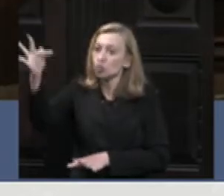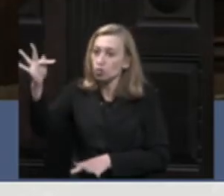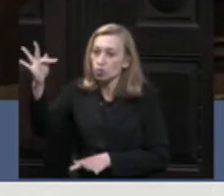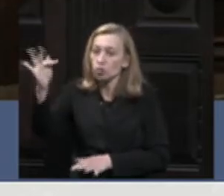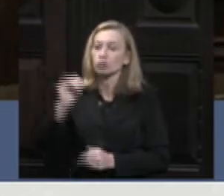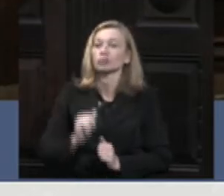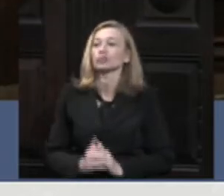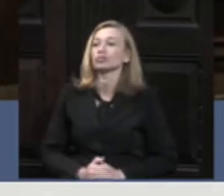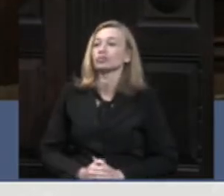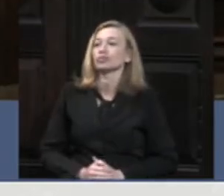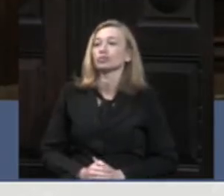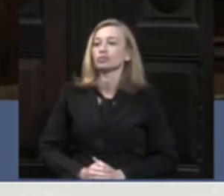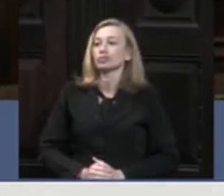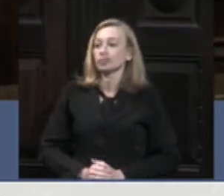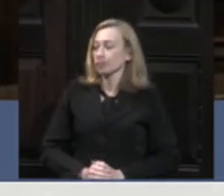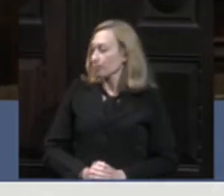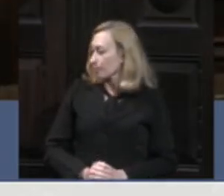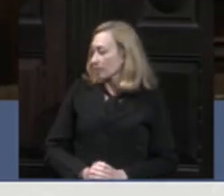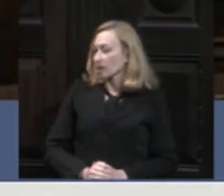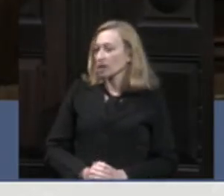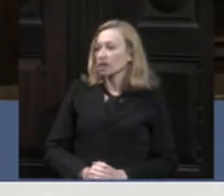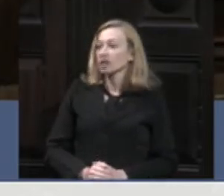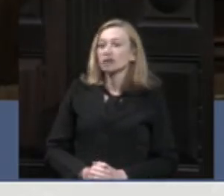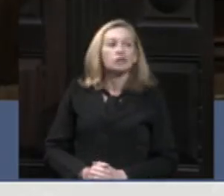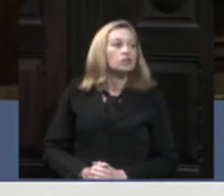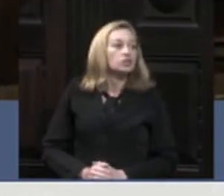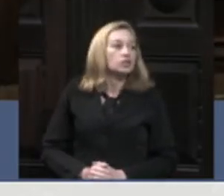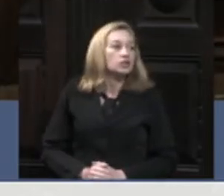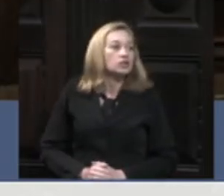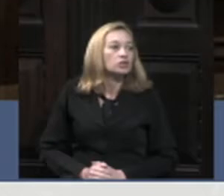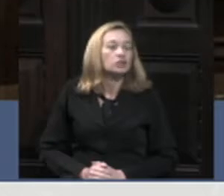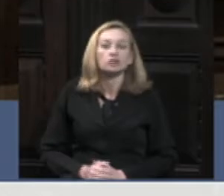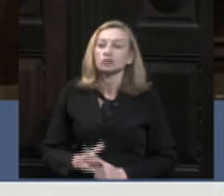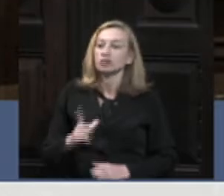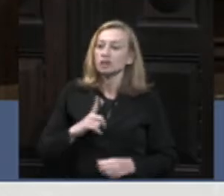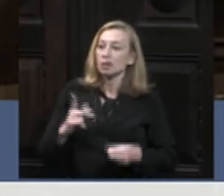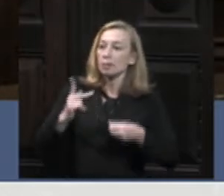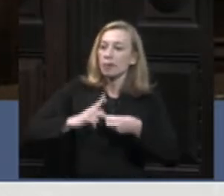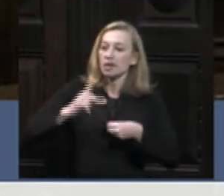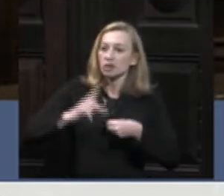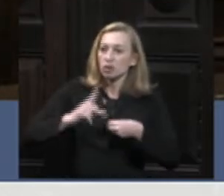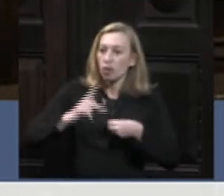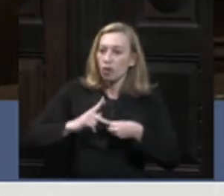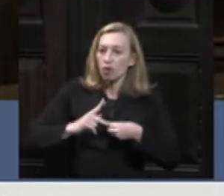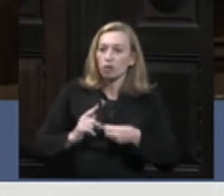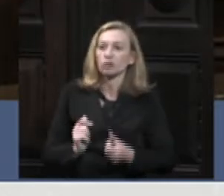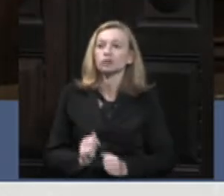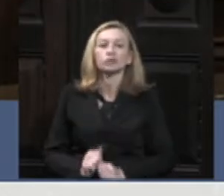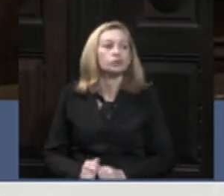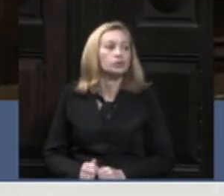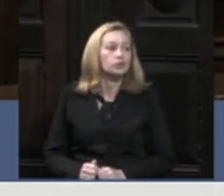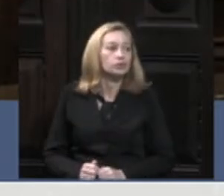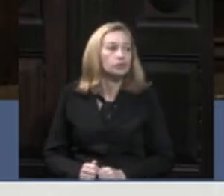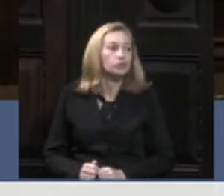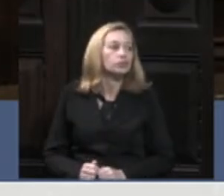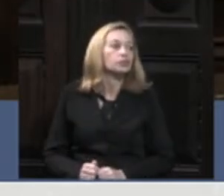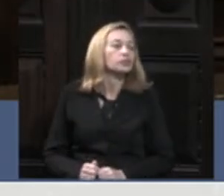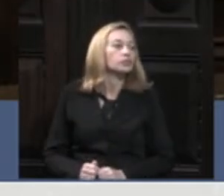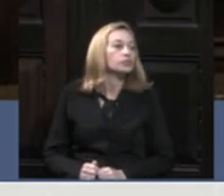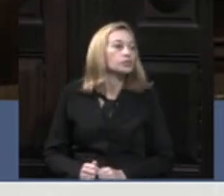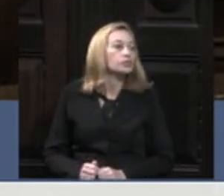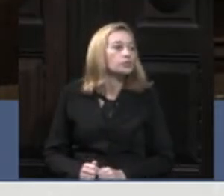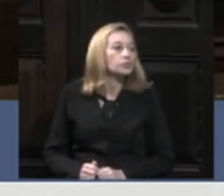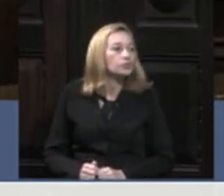deputado Nivaldo Molin, de ter recursos oriundos do petróleo, recursos oriundos da indústria